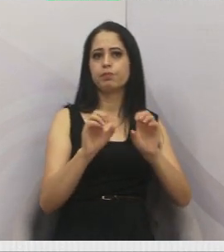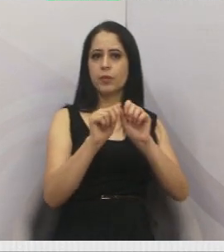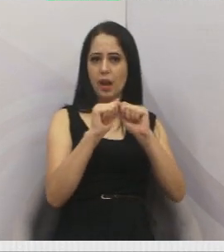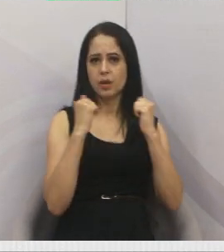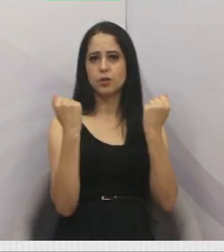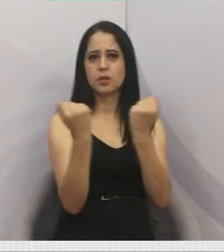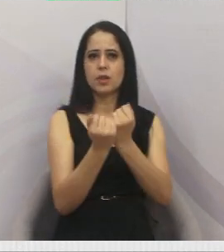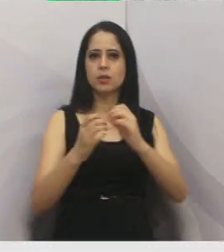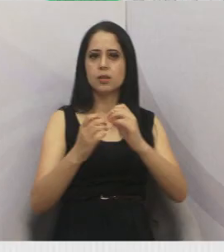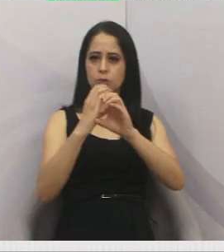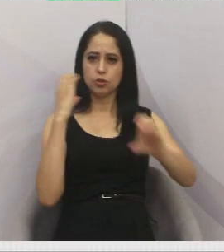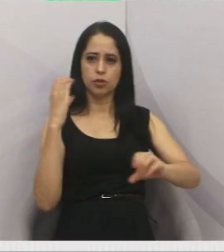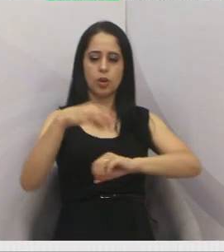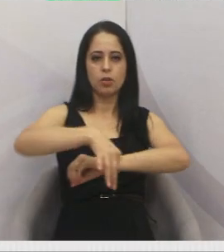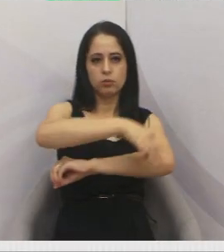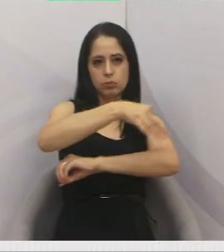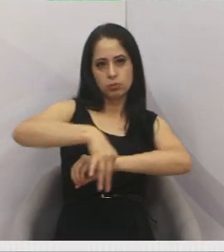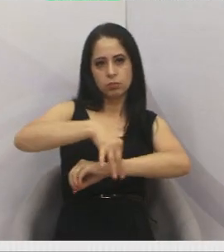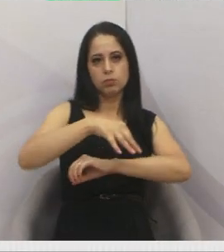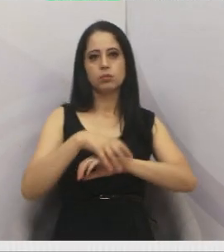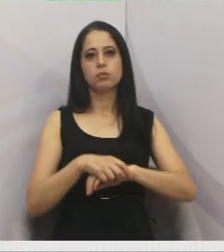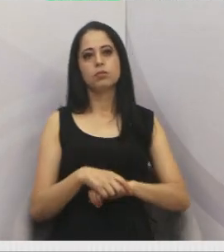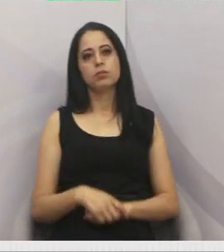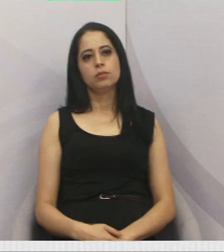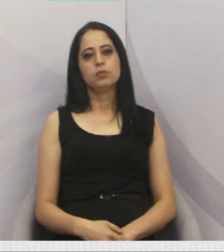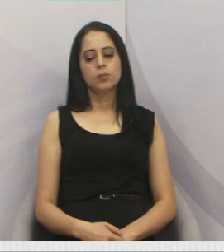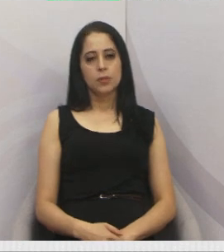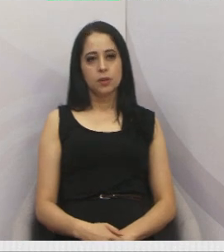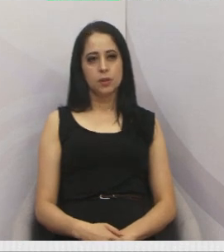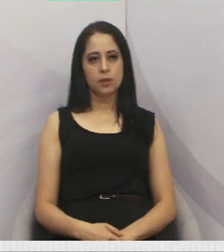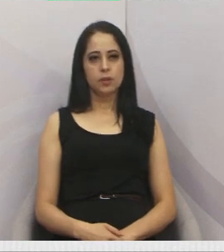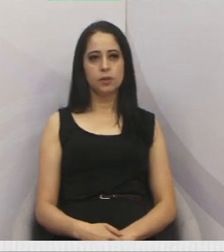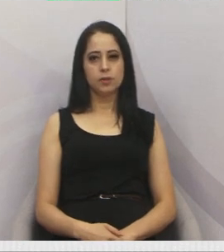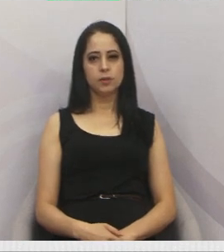Arquitetos. Tudo certo? Próximo voto.